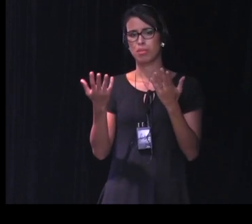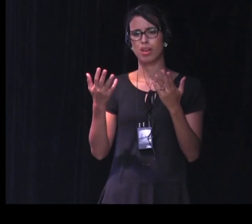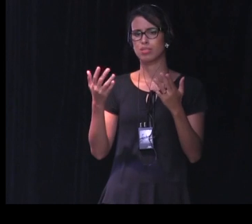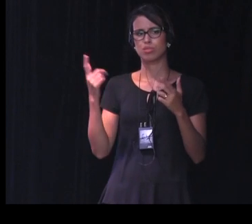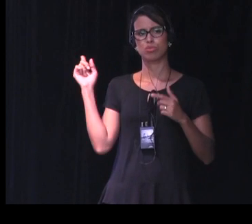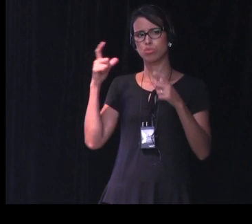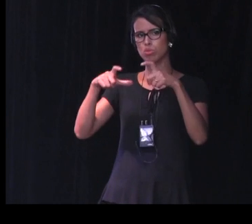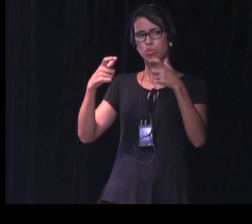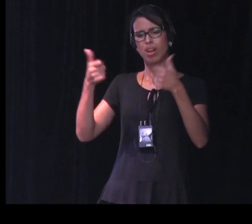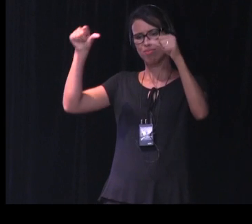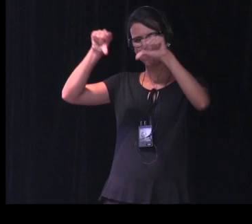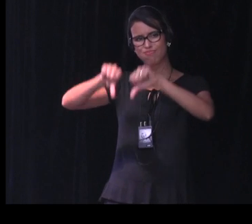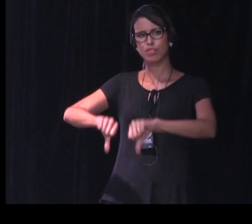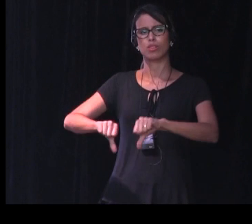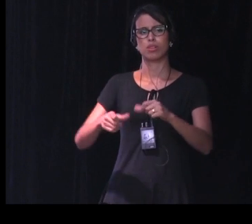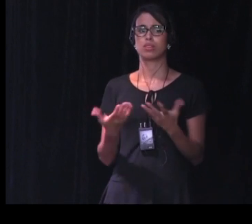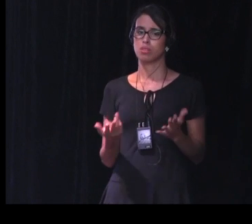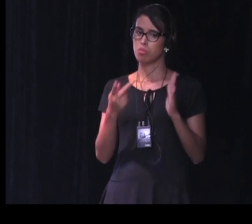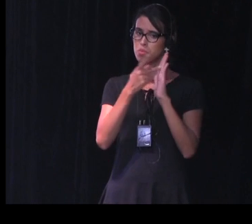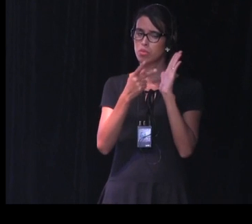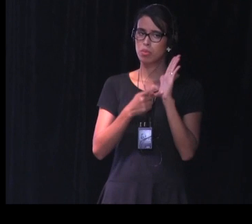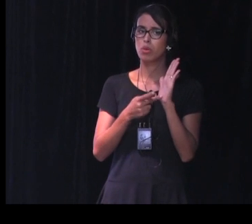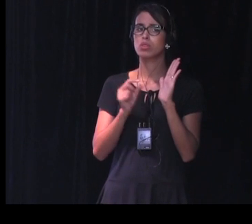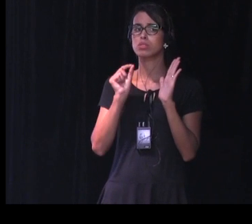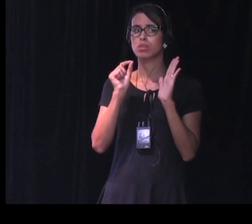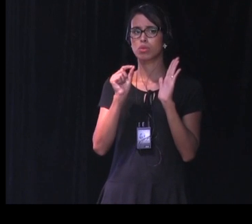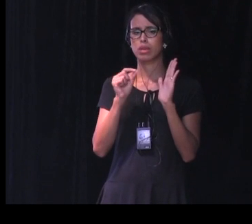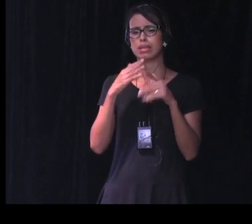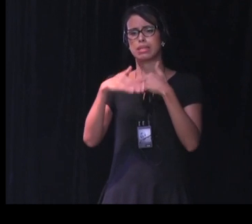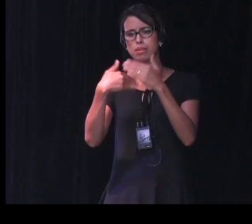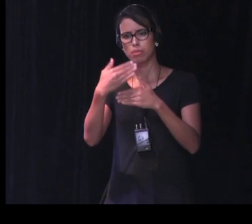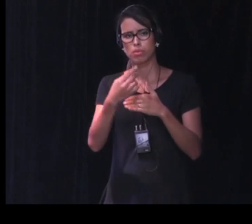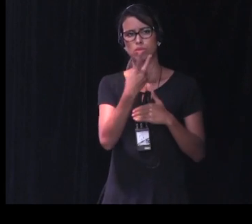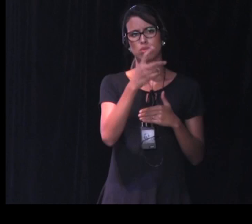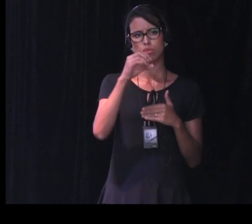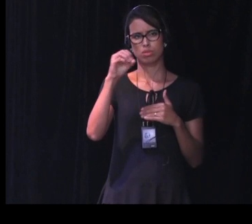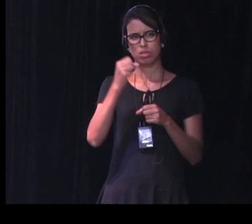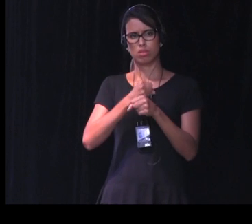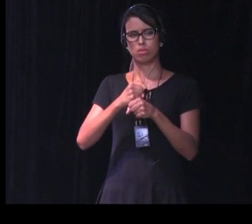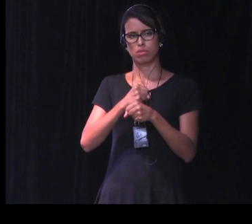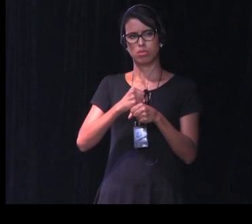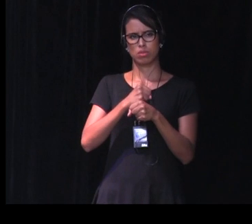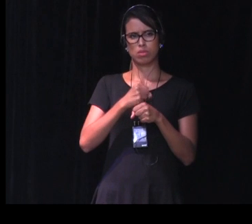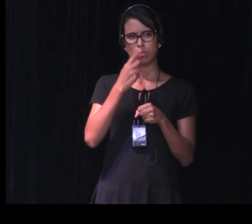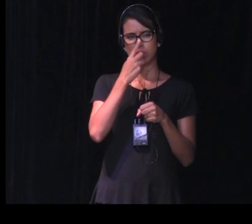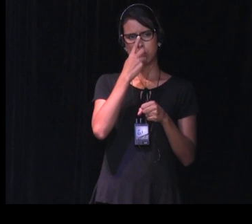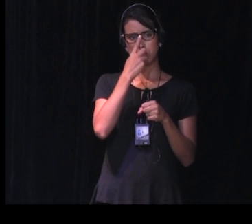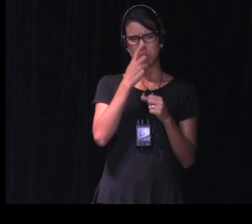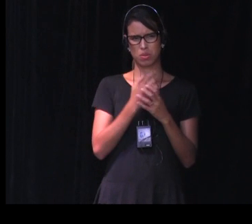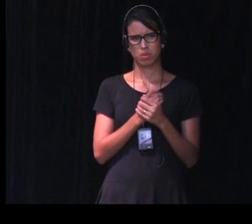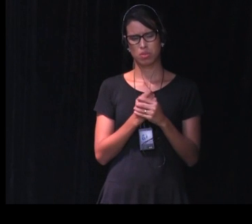e prejudicando a região. Então a proposta era, depois de 200